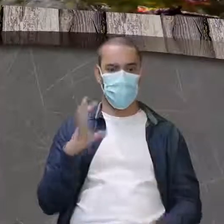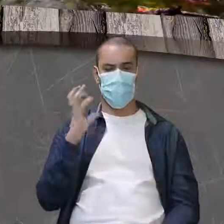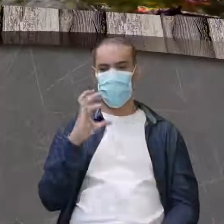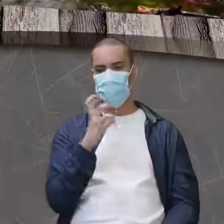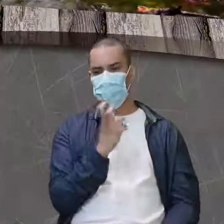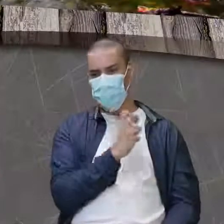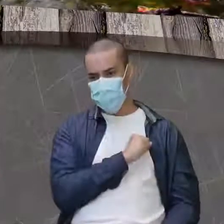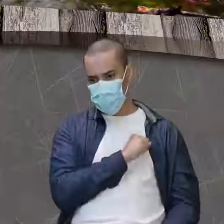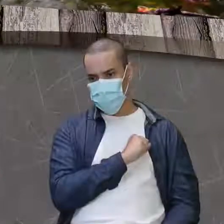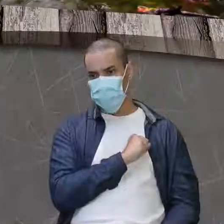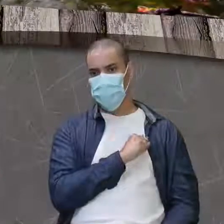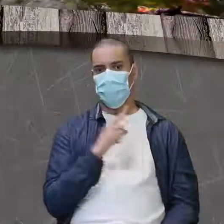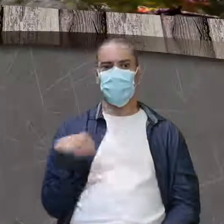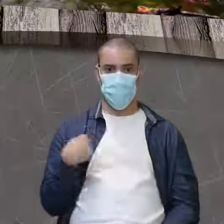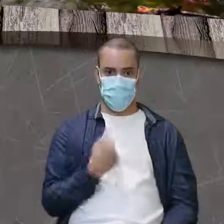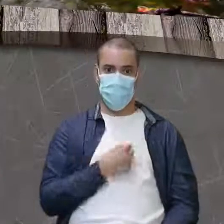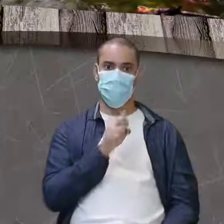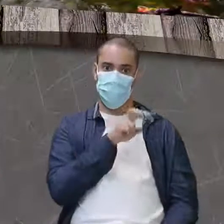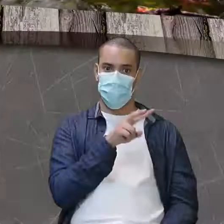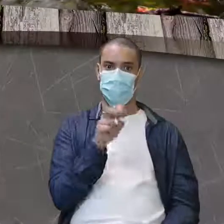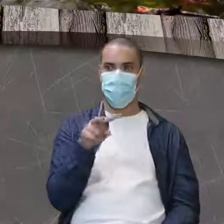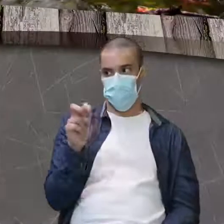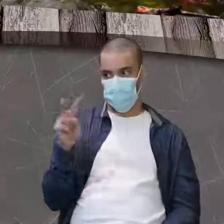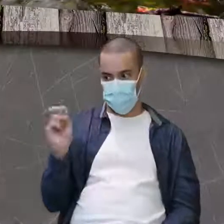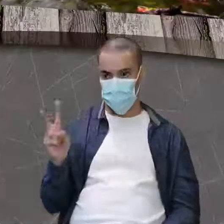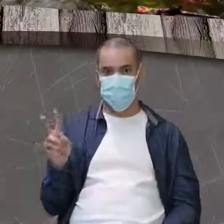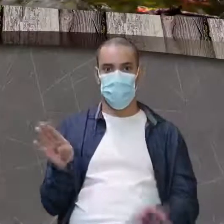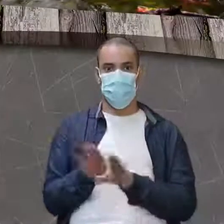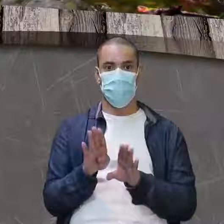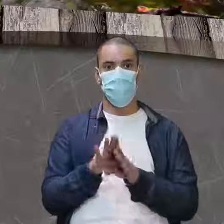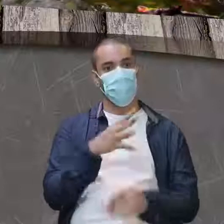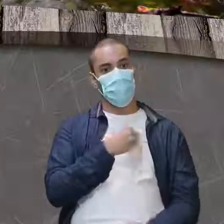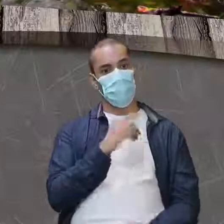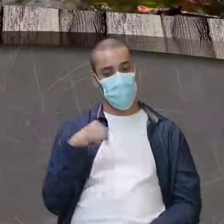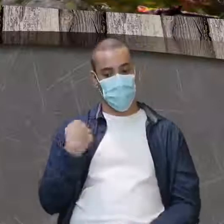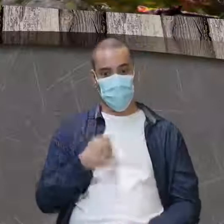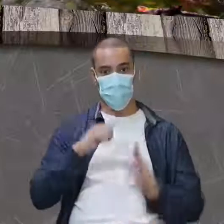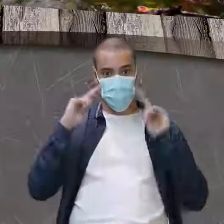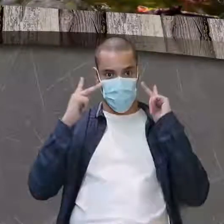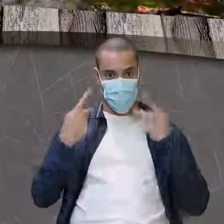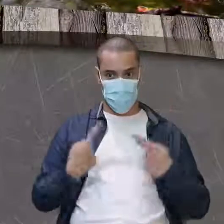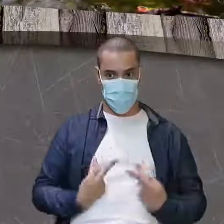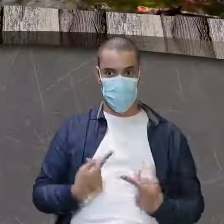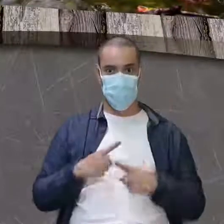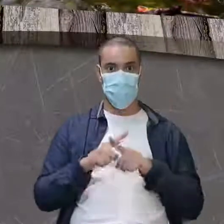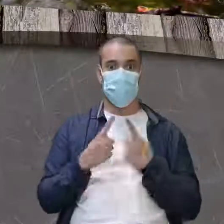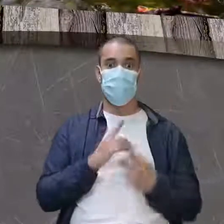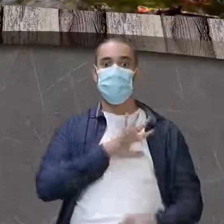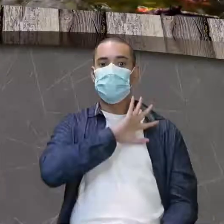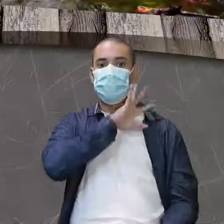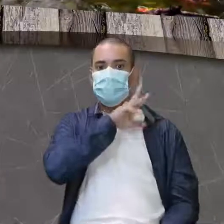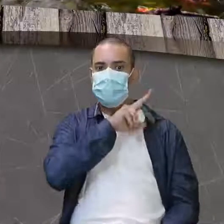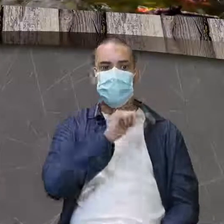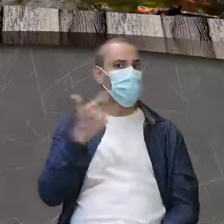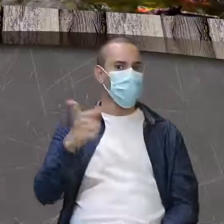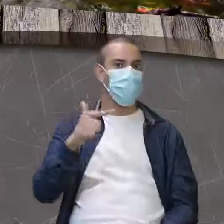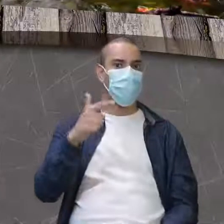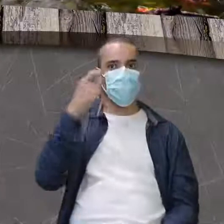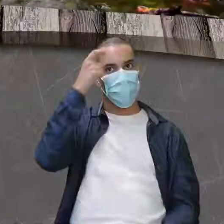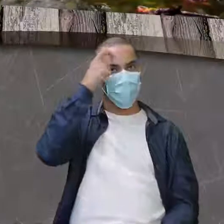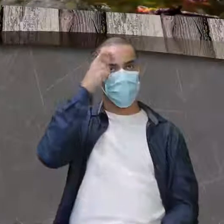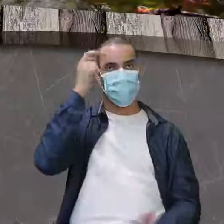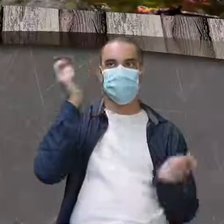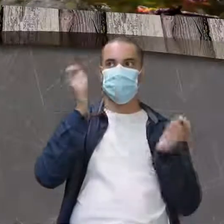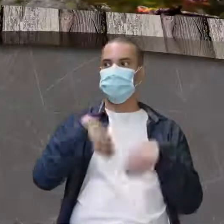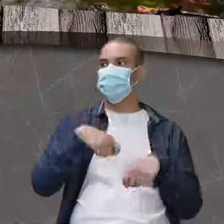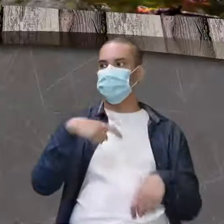amor incondicional que a gente vê na espécie de mamífero, no caso da espécie humana. Mas em relação aos animais que não têm nem essa